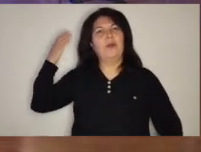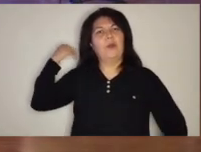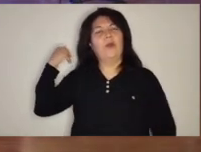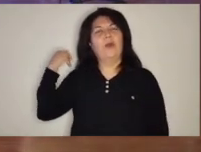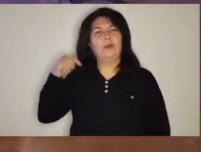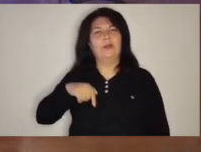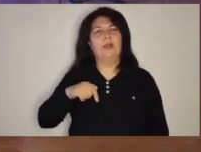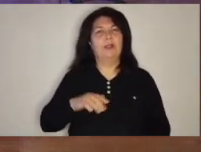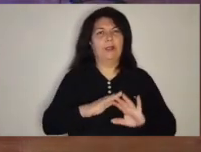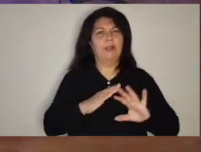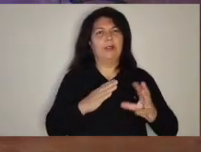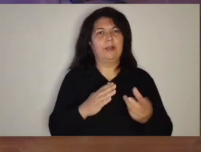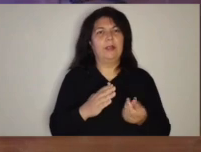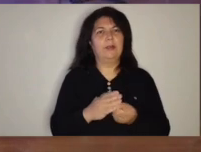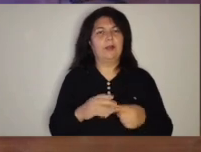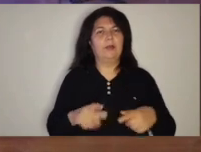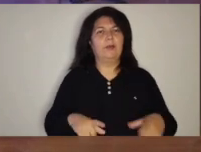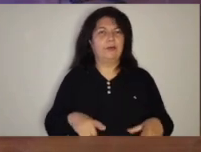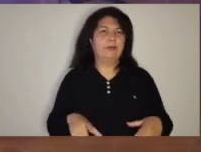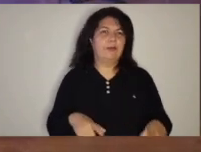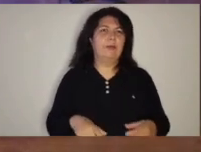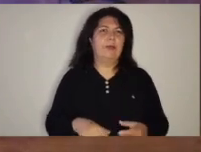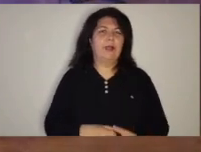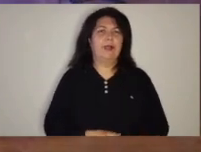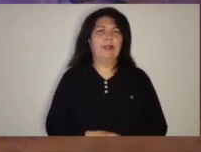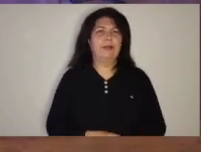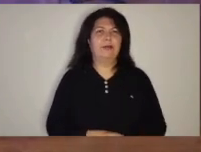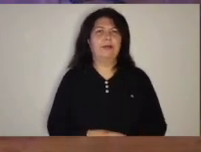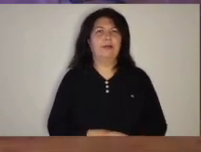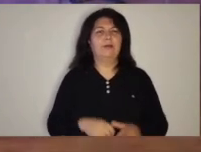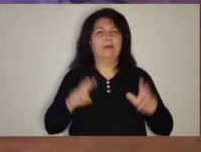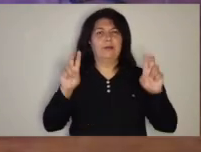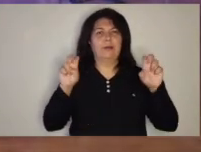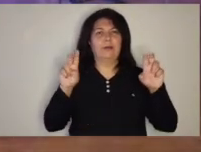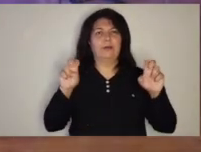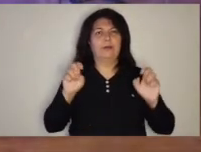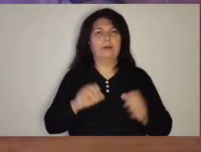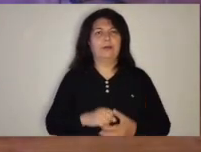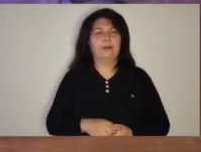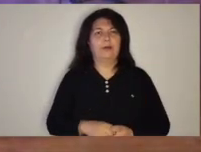Irmãos, ontem nós tivemos aqui na nossa igreja um trabalho